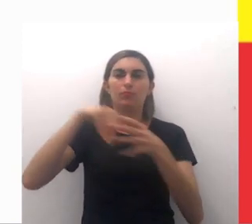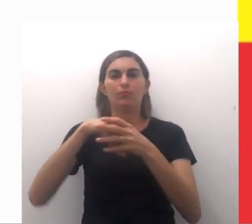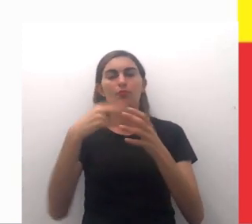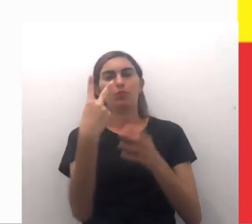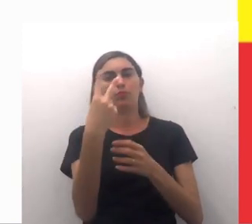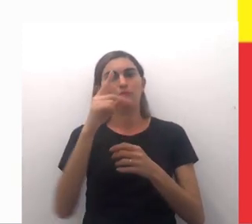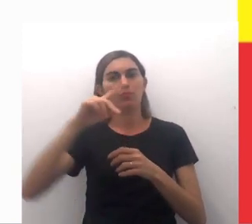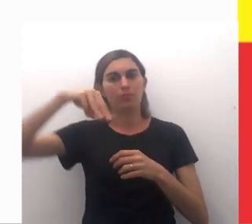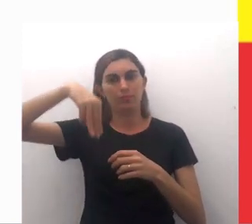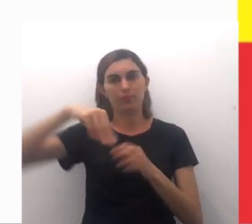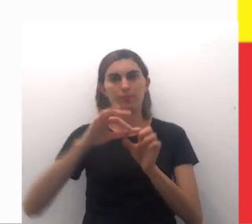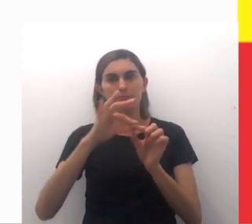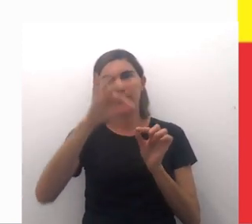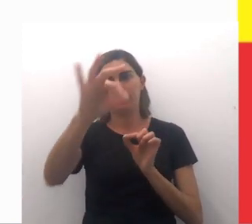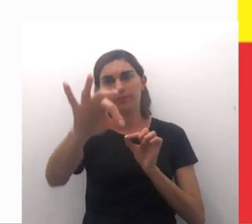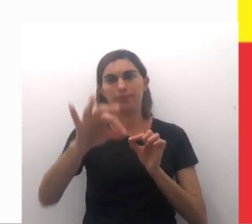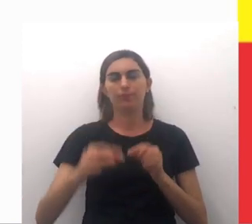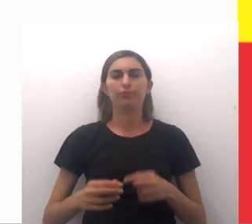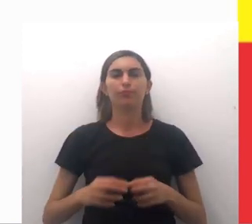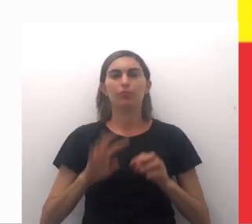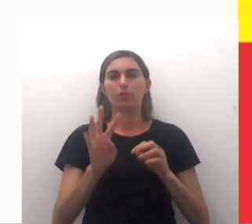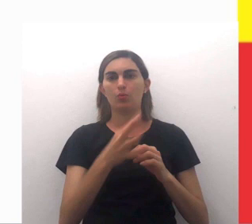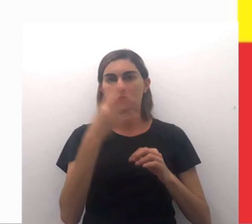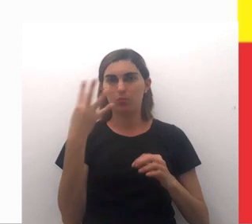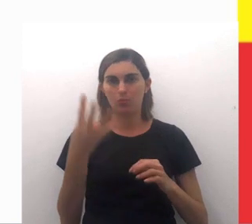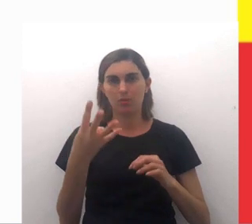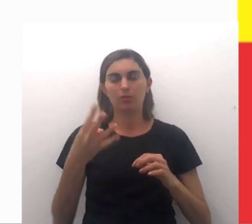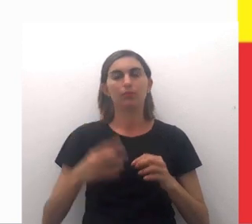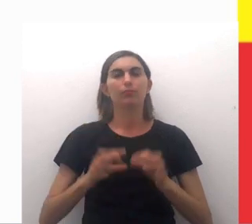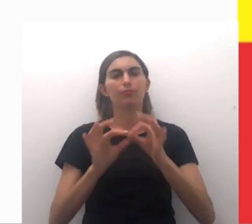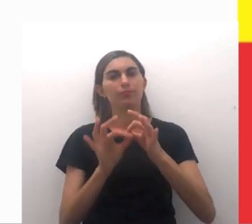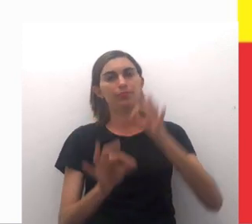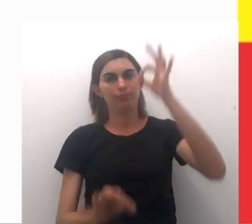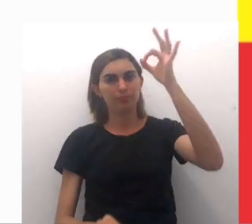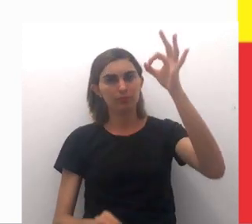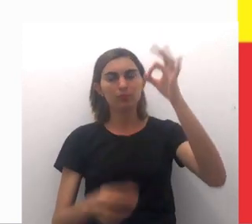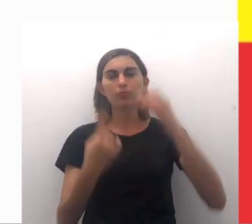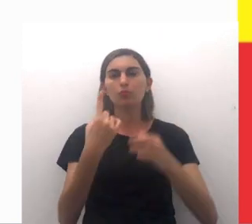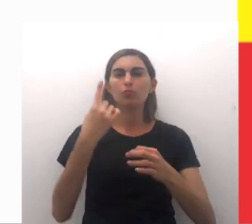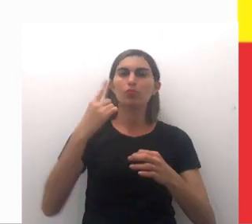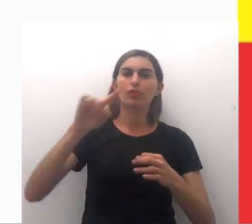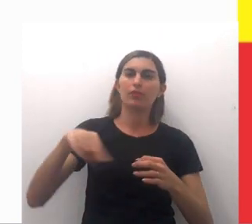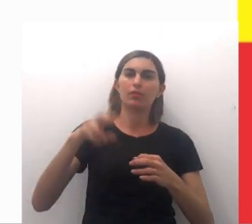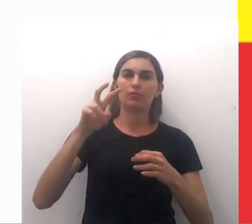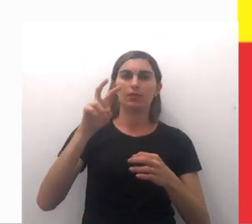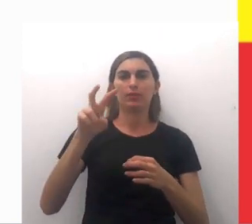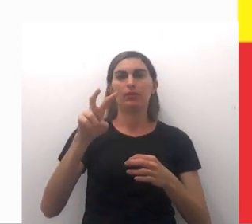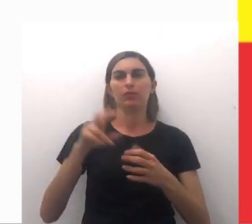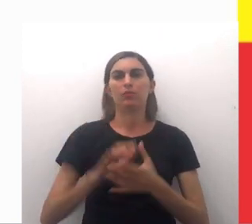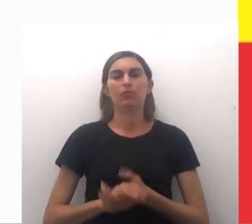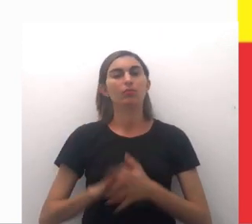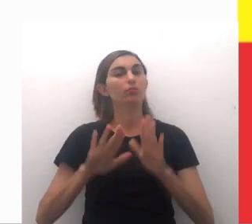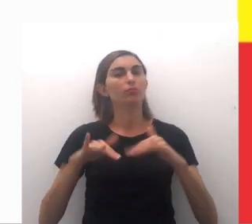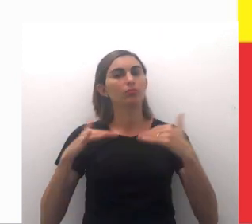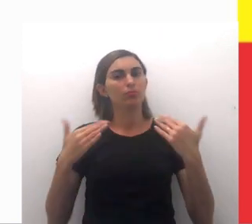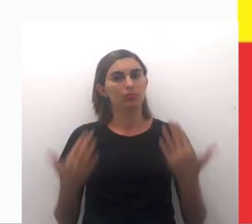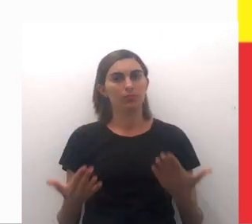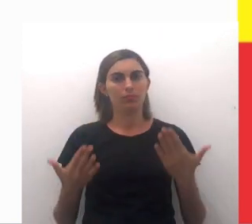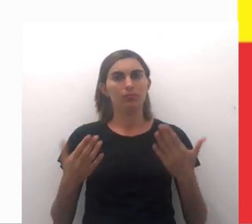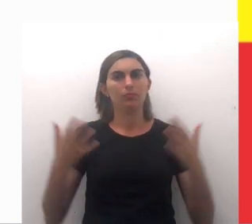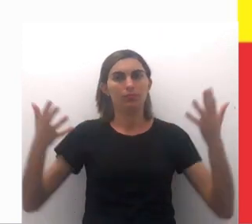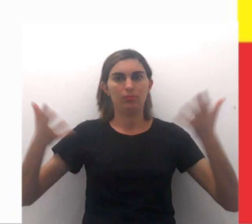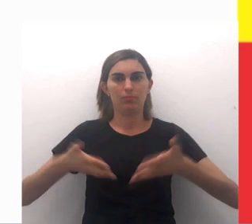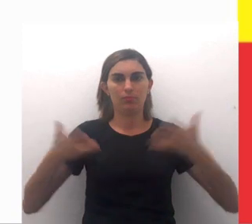colocar como 2 metros, a largura como 4 metros e a altura como 1,5.